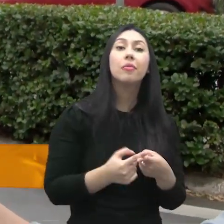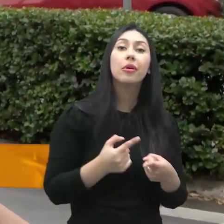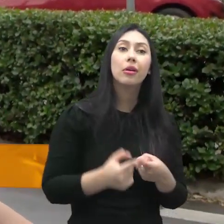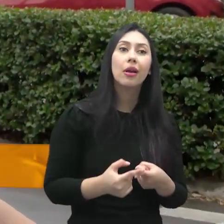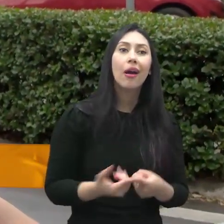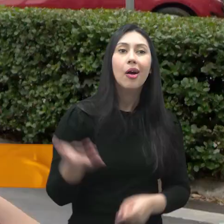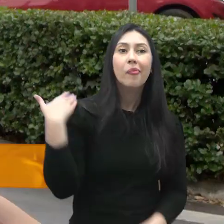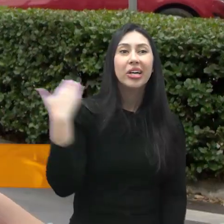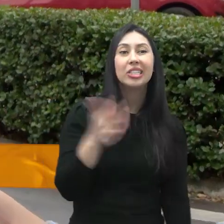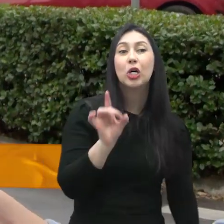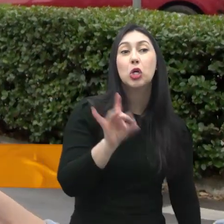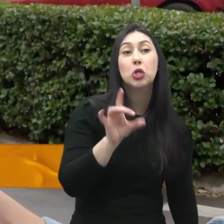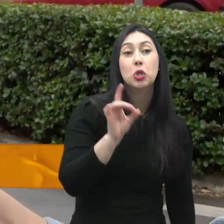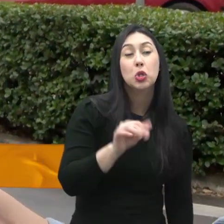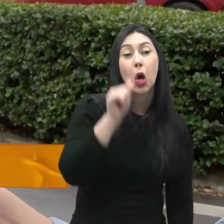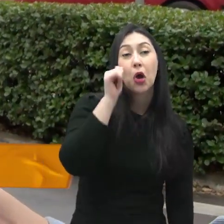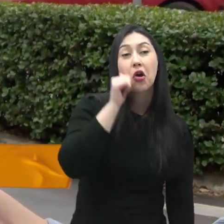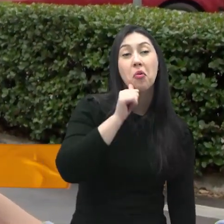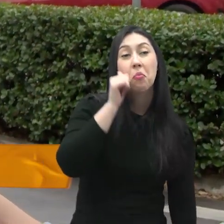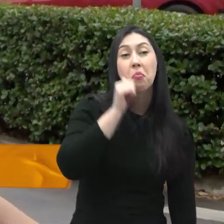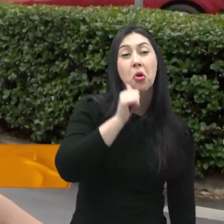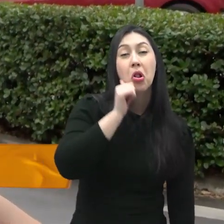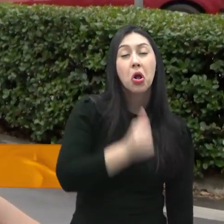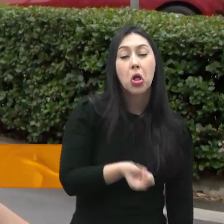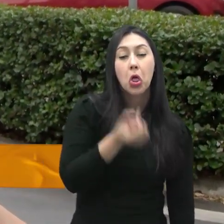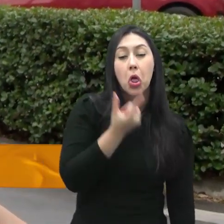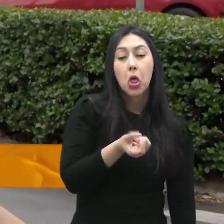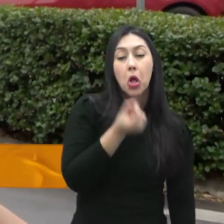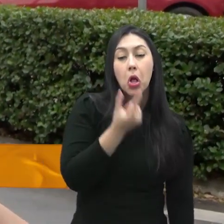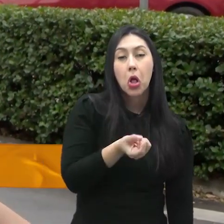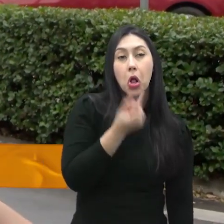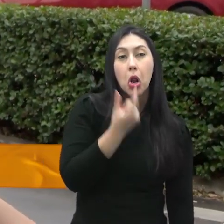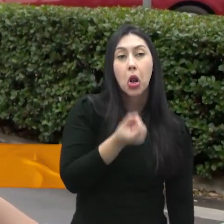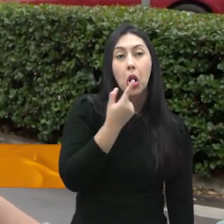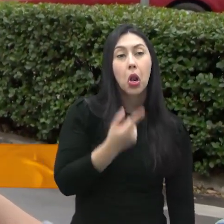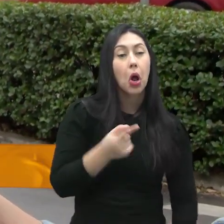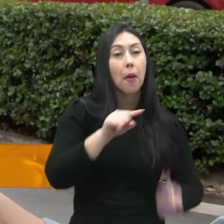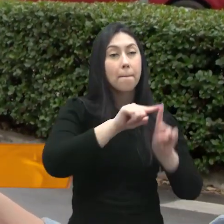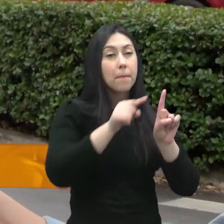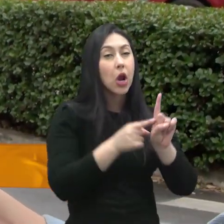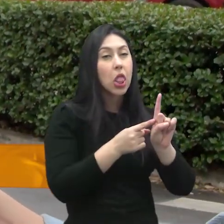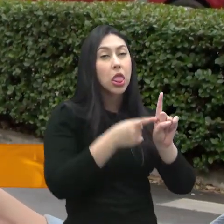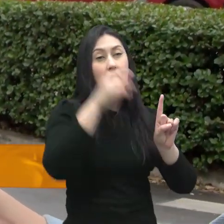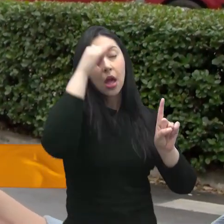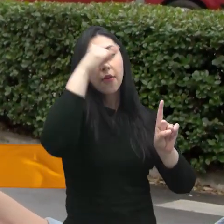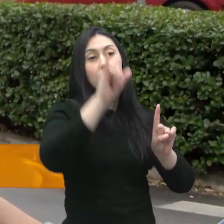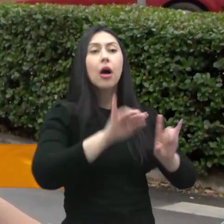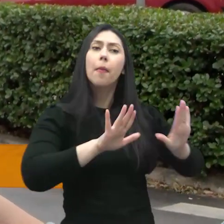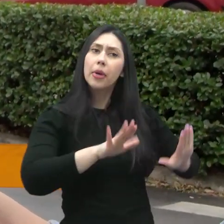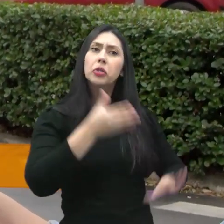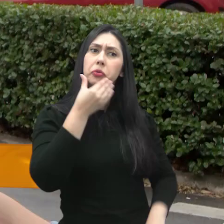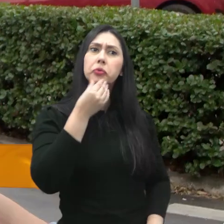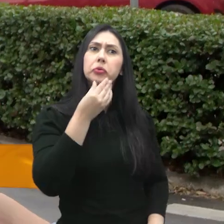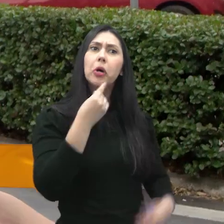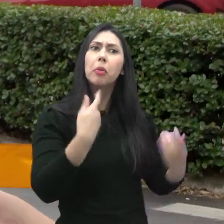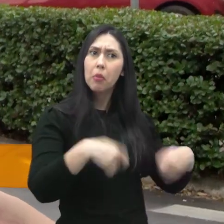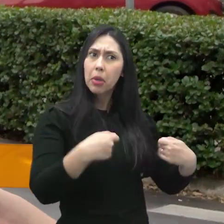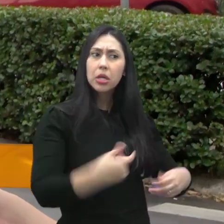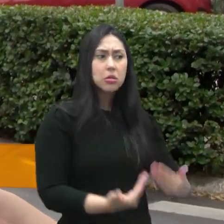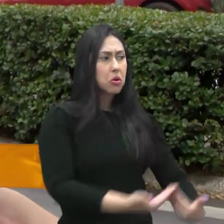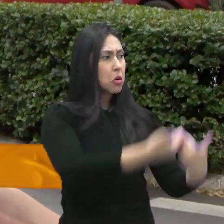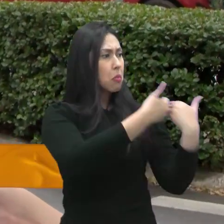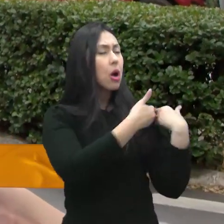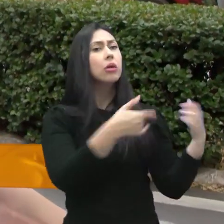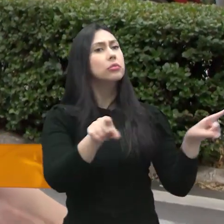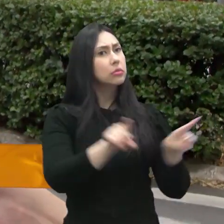né? Antes, acho que só a mulher que usa método contraceptivo hoje em dia. É legal os homens também participarem,